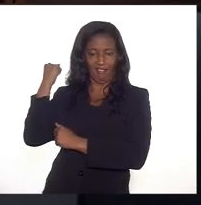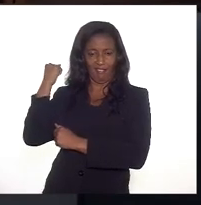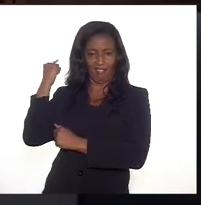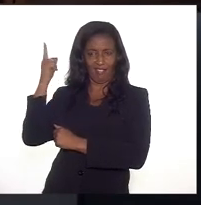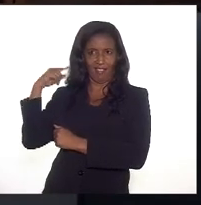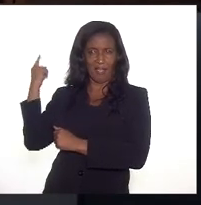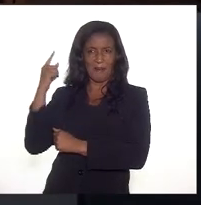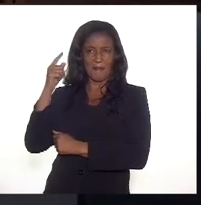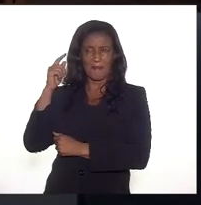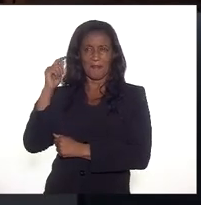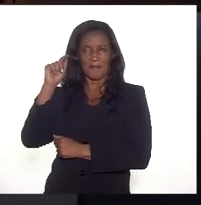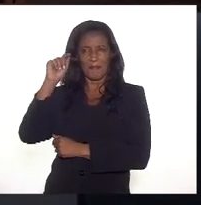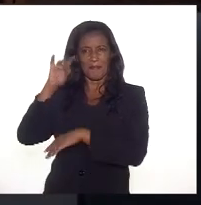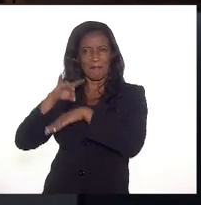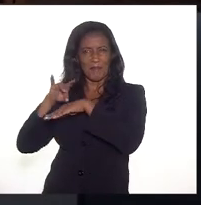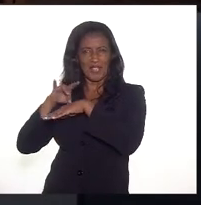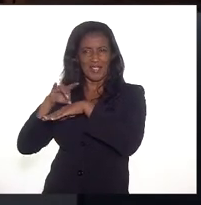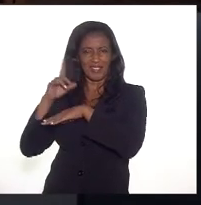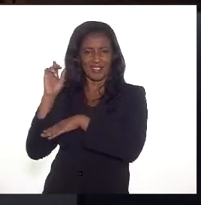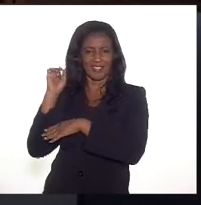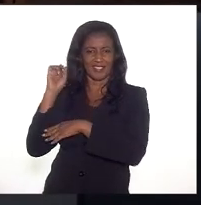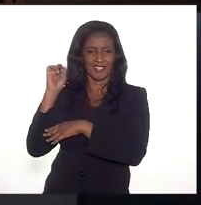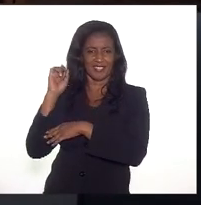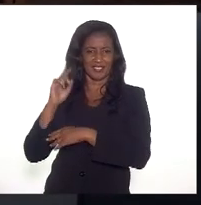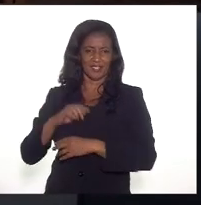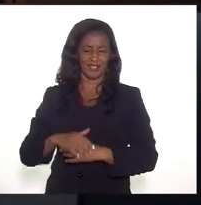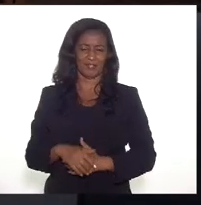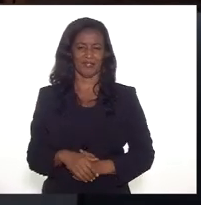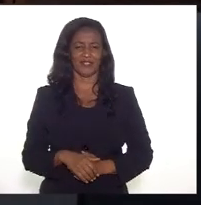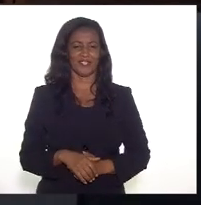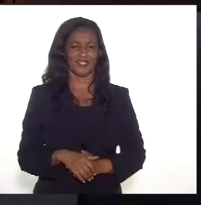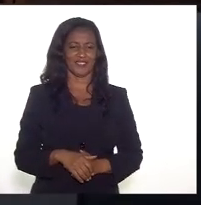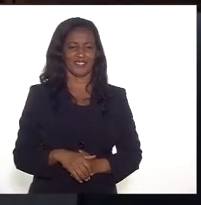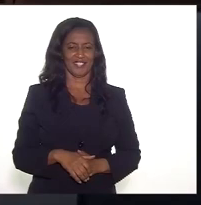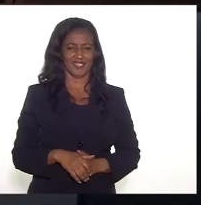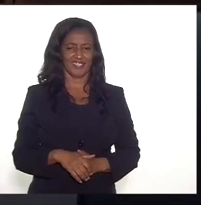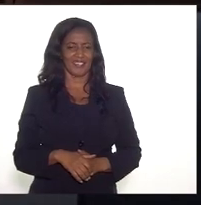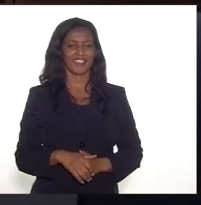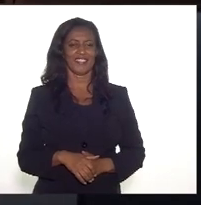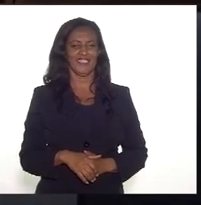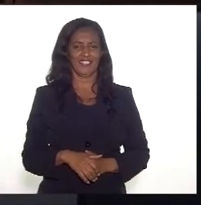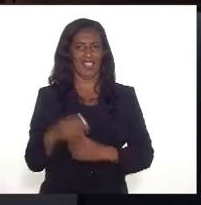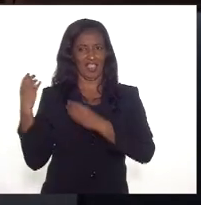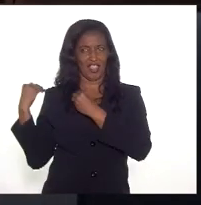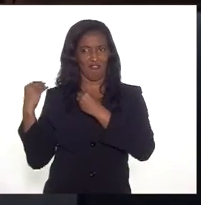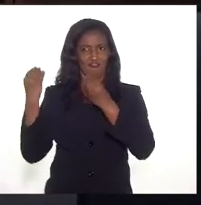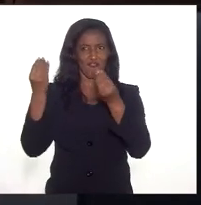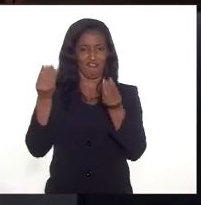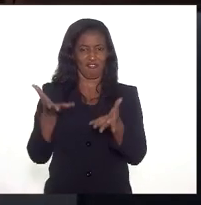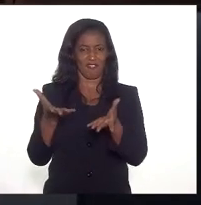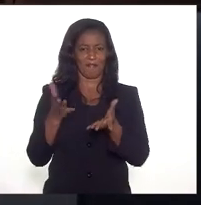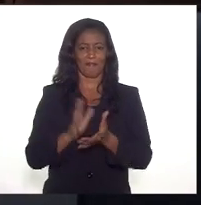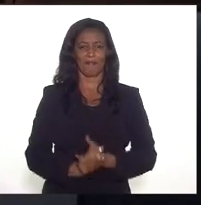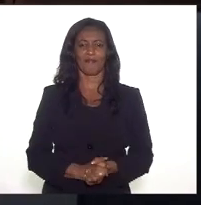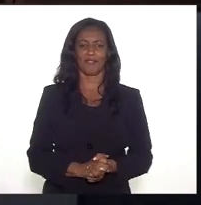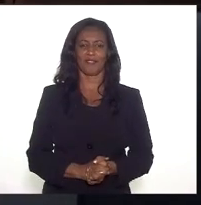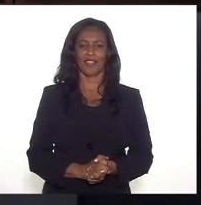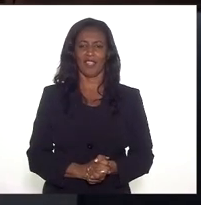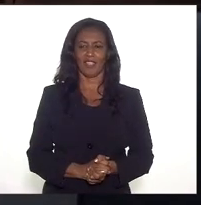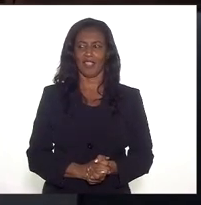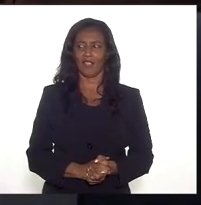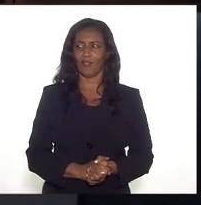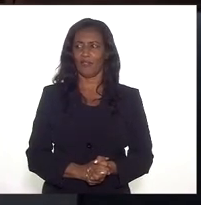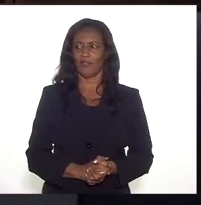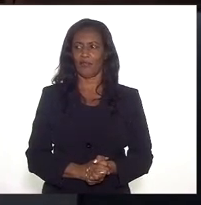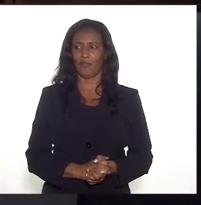Tá vendo aqui, Val? Essa aí não tem como você doar, né? Vai doar de outro. Mas amanhã ela vai fazer, vai